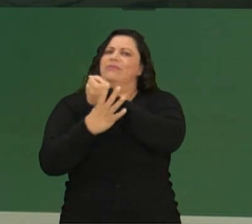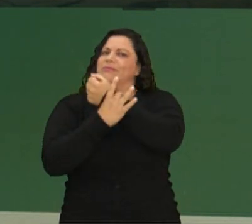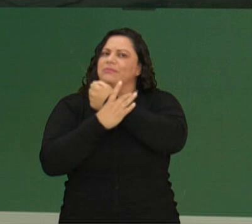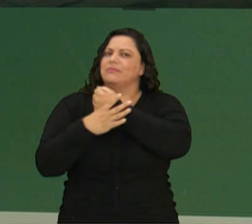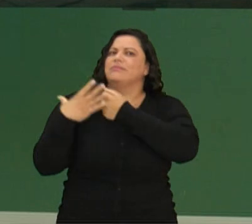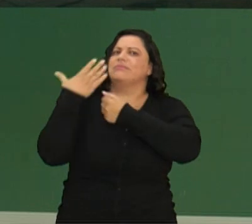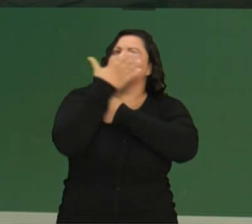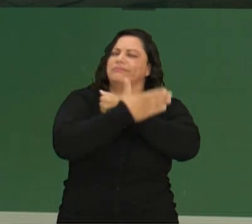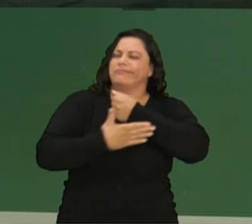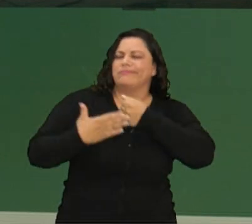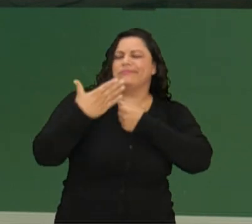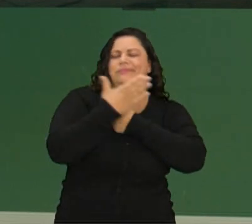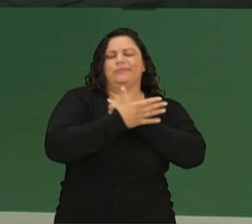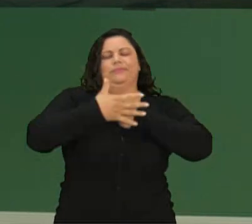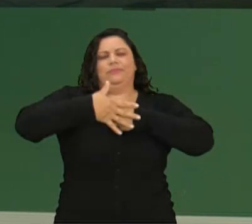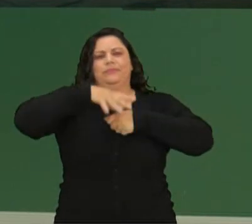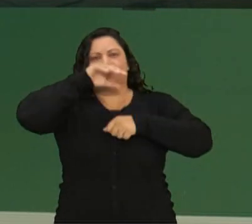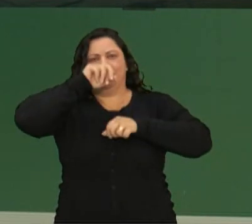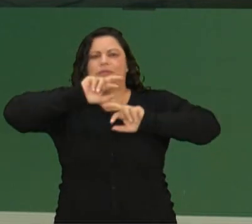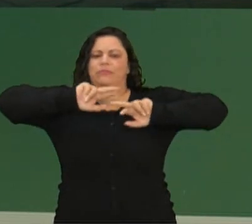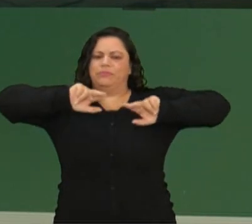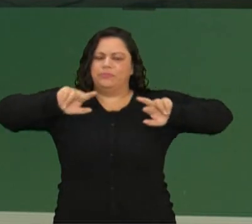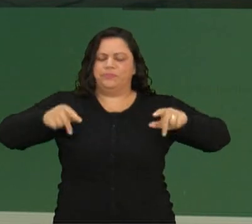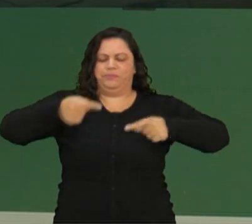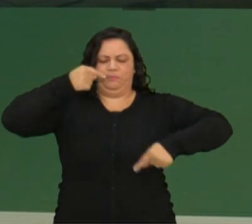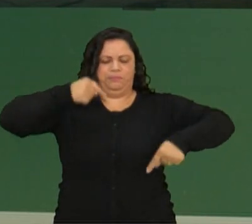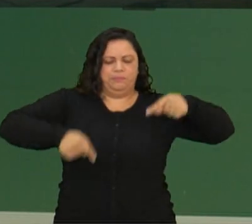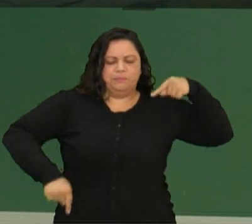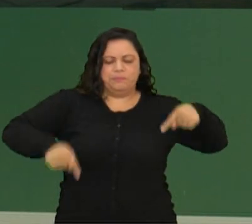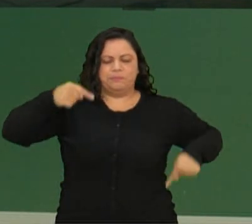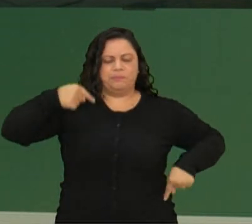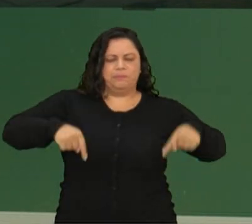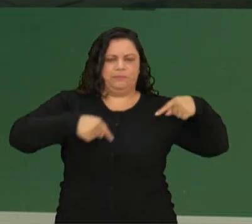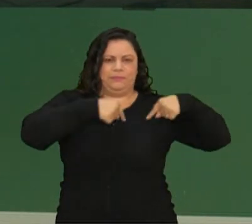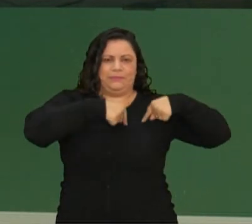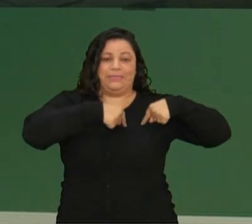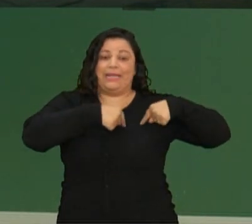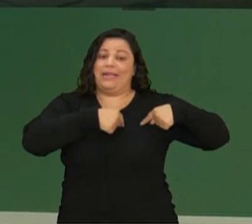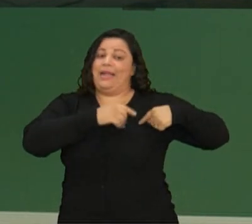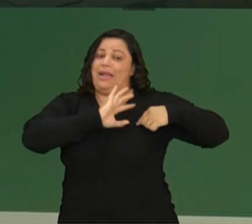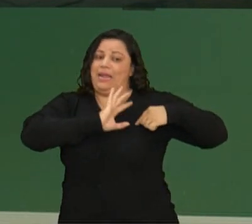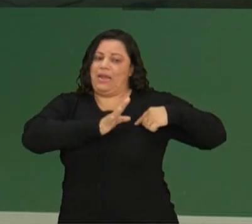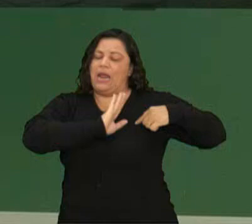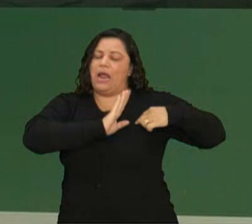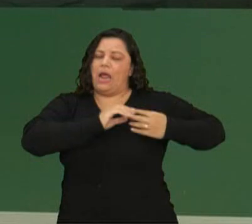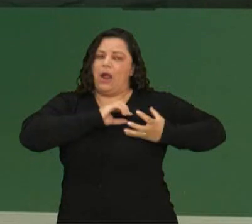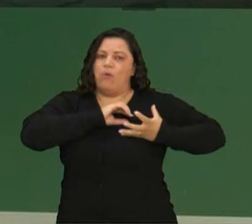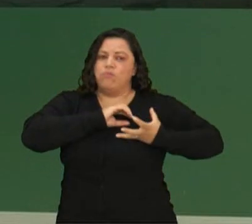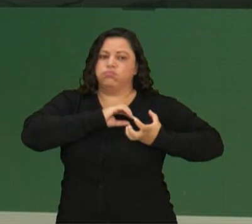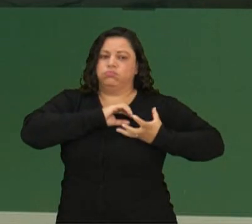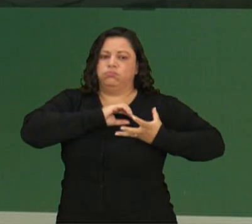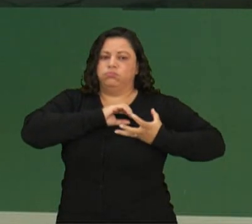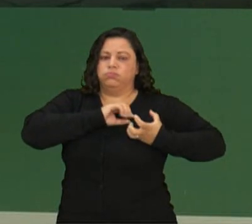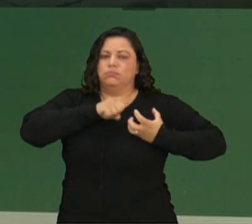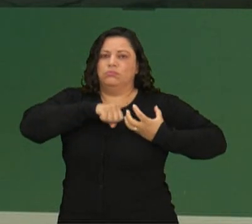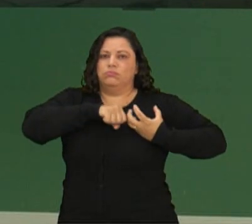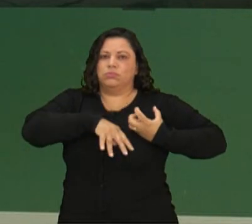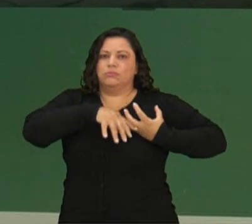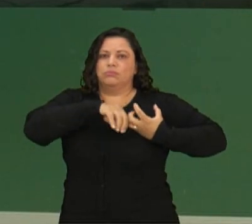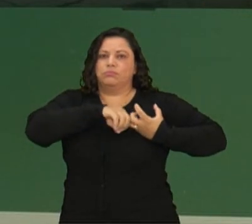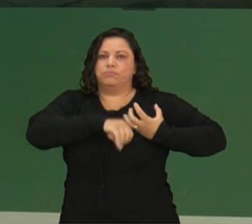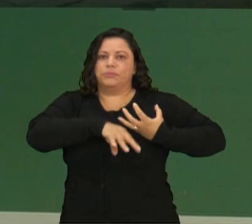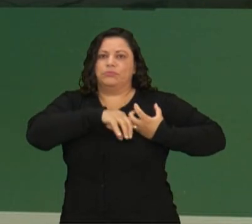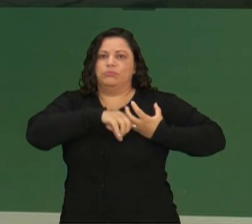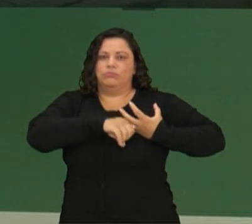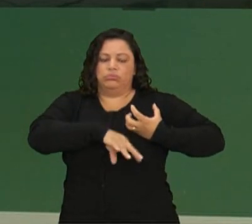oxigênio, vai transportar tudo aquilo que é necessário, tá? Então, lembrando aí, o coração é um órgão musculoso que atua como uma